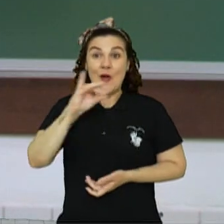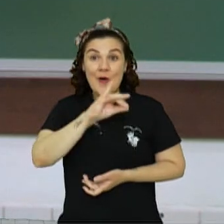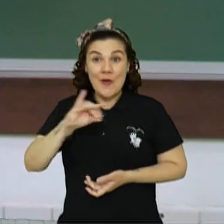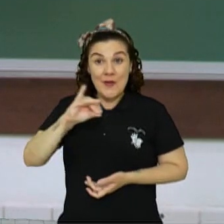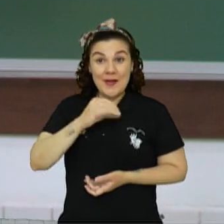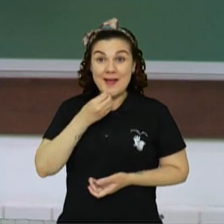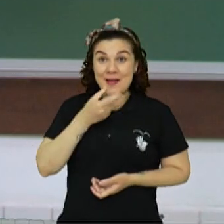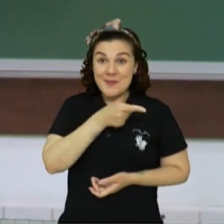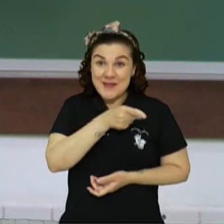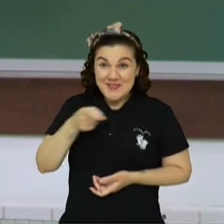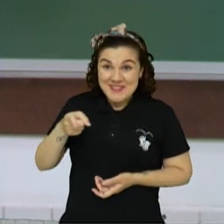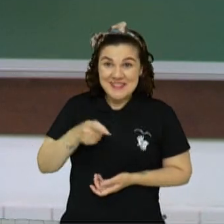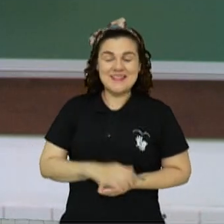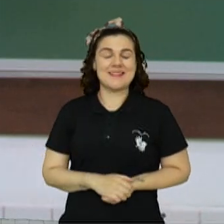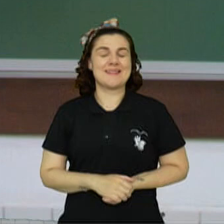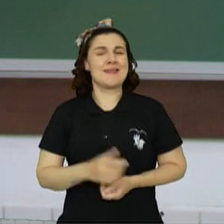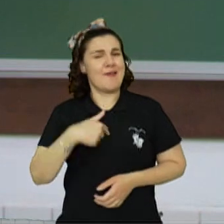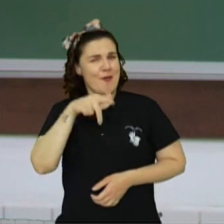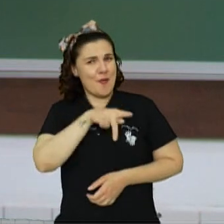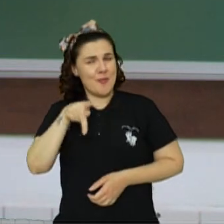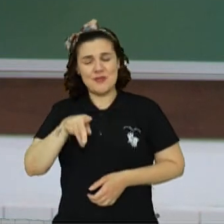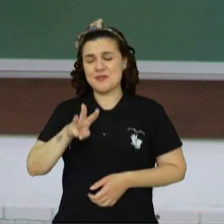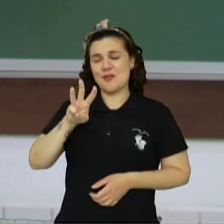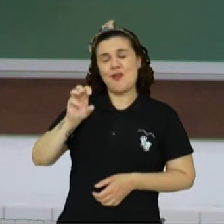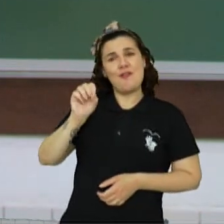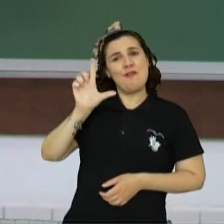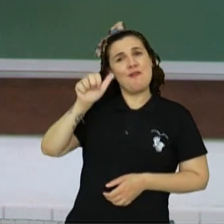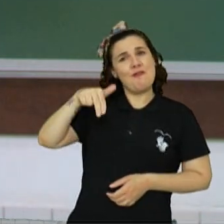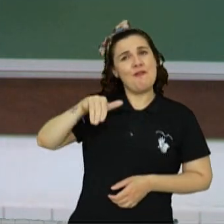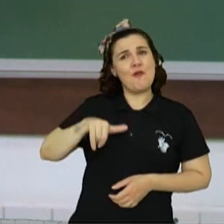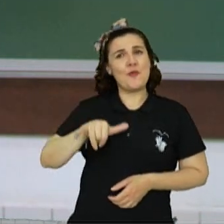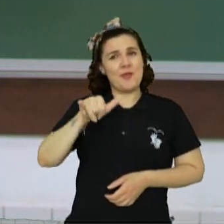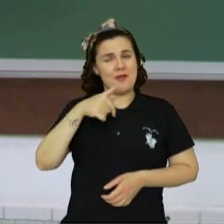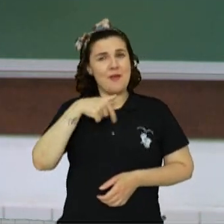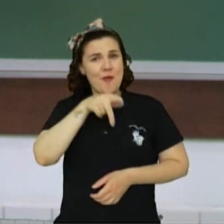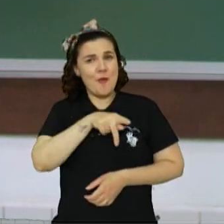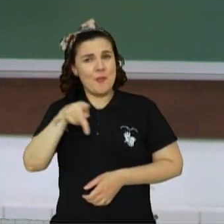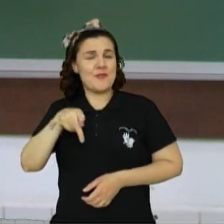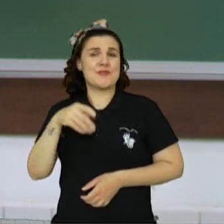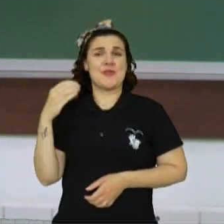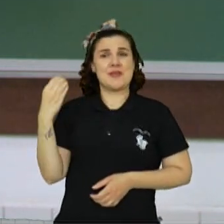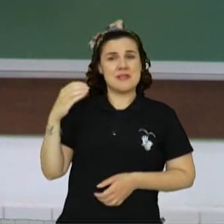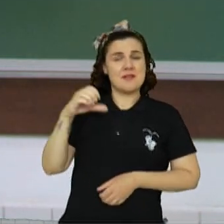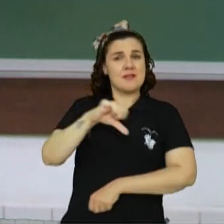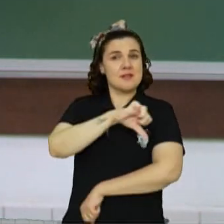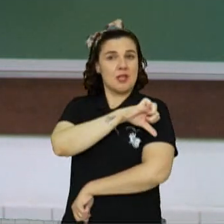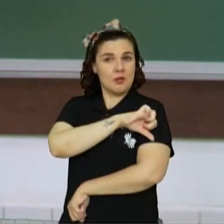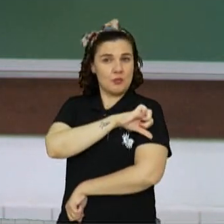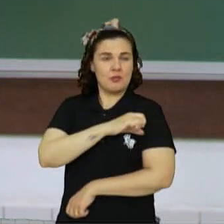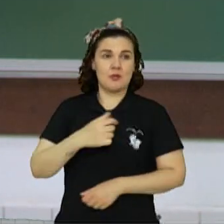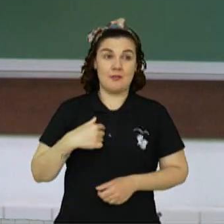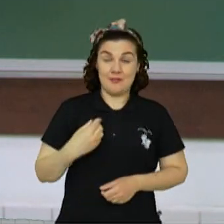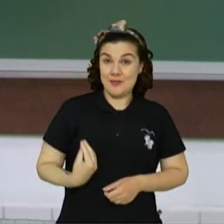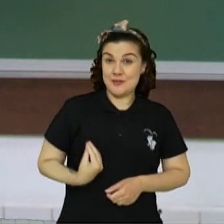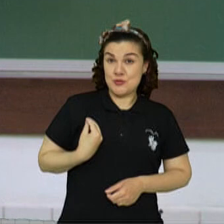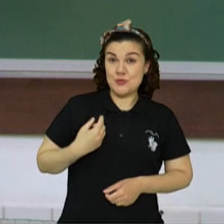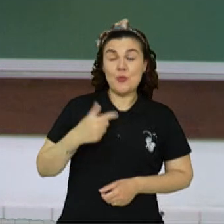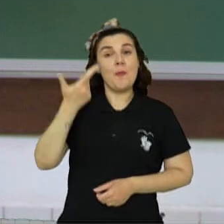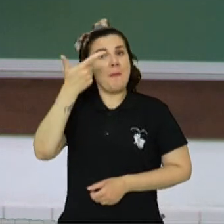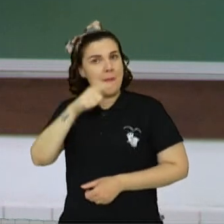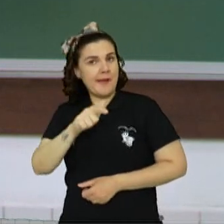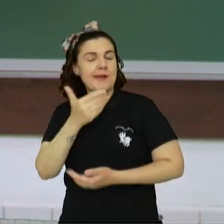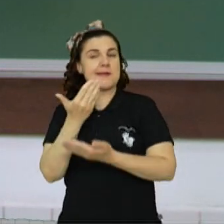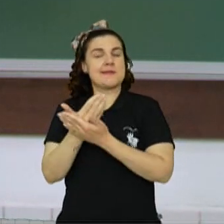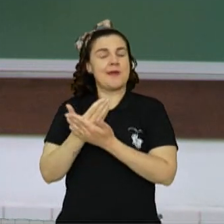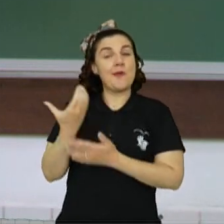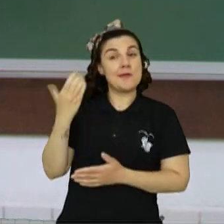Olá pessoal, tudo bem com vocês? Aqui é o professor Volney, sou professor de ciências do 9º ano. Estou aqui para mais uma